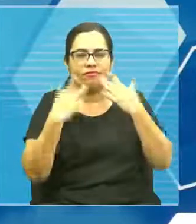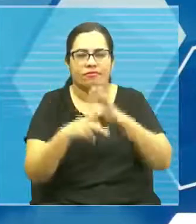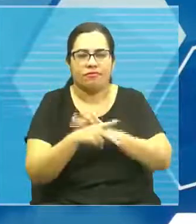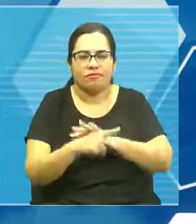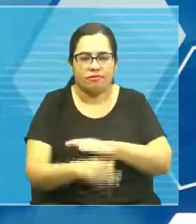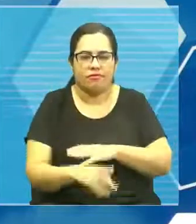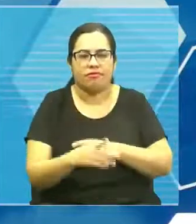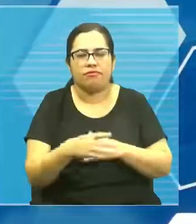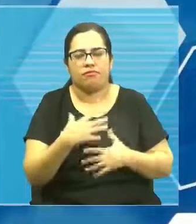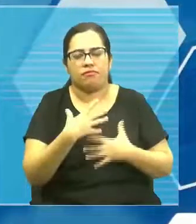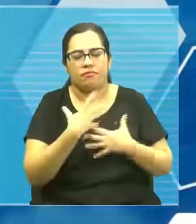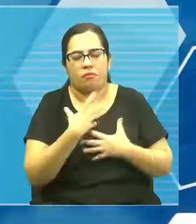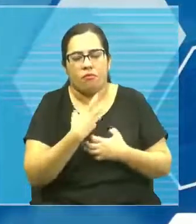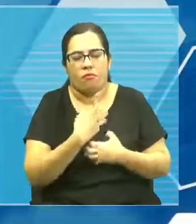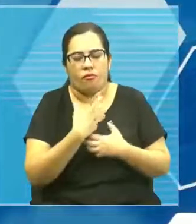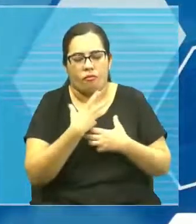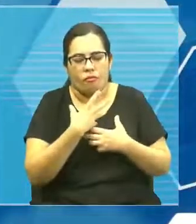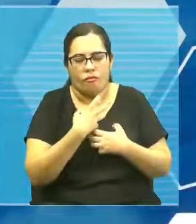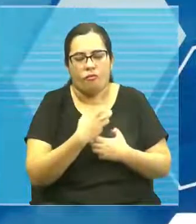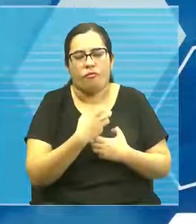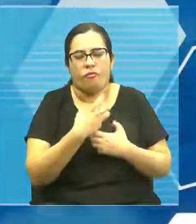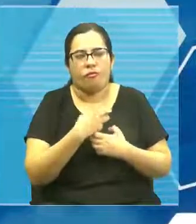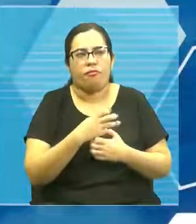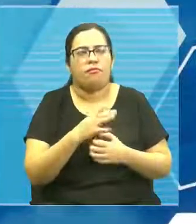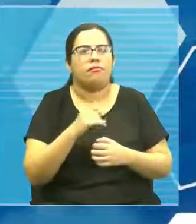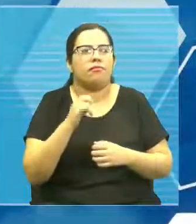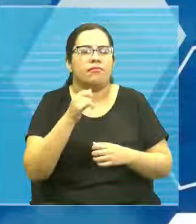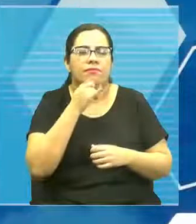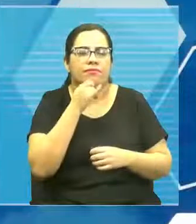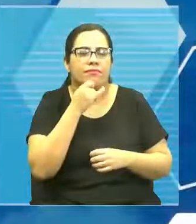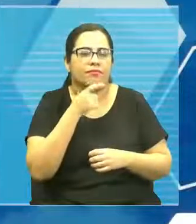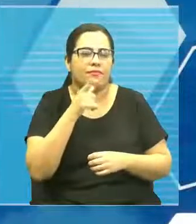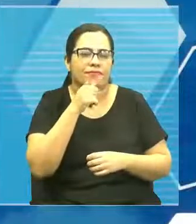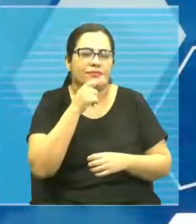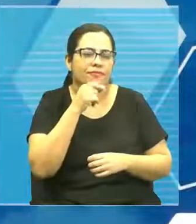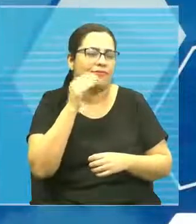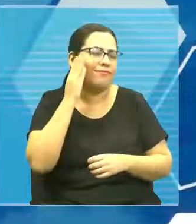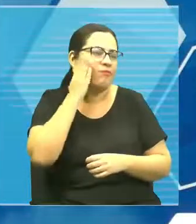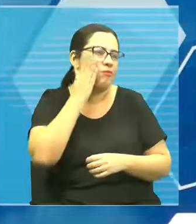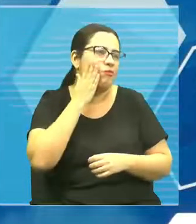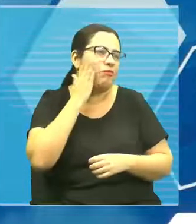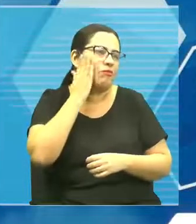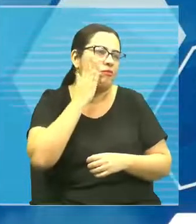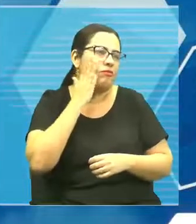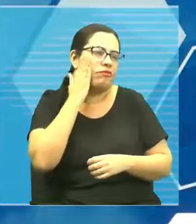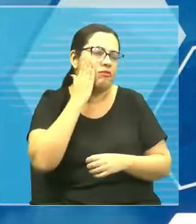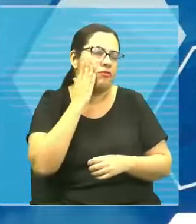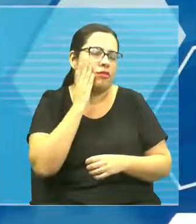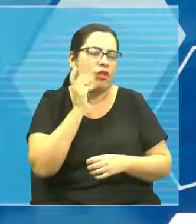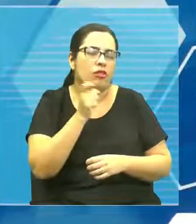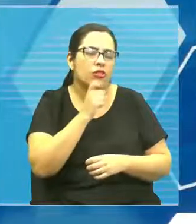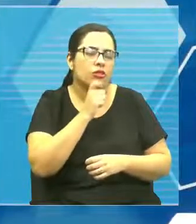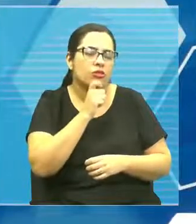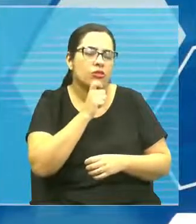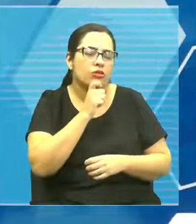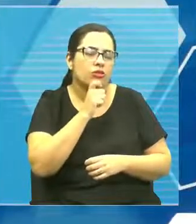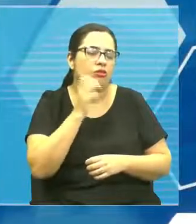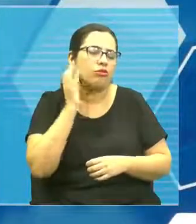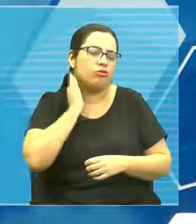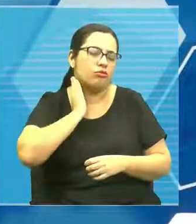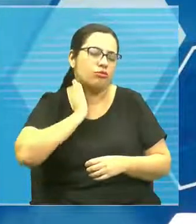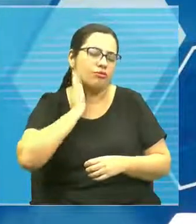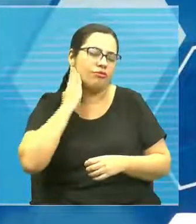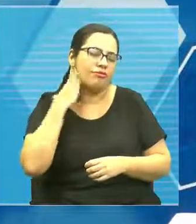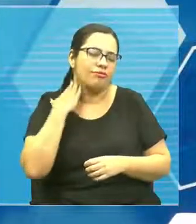Então ela tira calor de onde ela está. Ela está bem aqui na tua bochecha. Pois ela vai resfriar a tua bochecha. Ela está bem aqui no teu